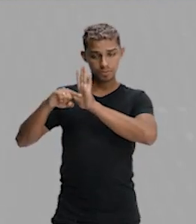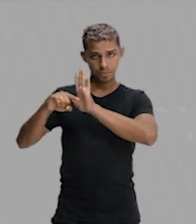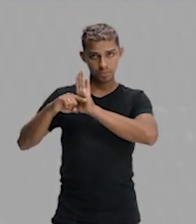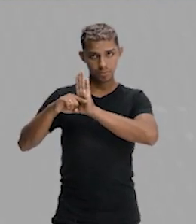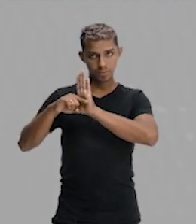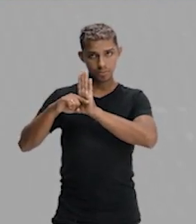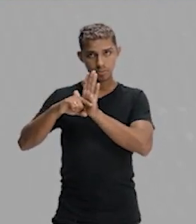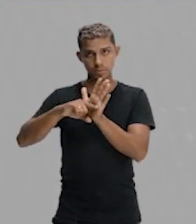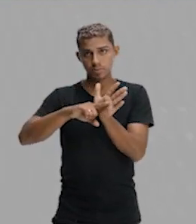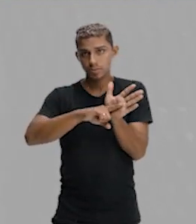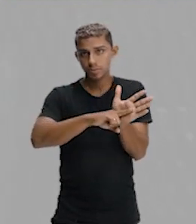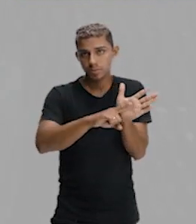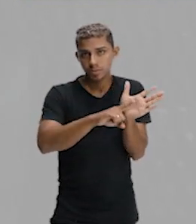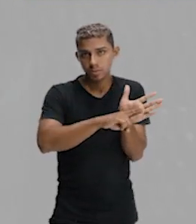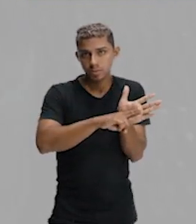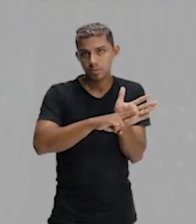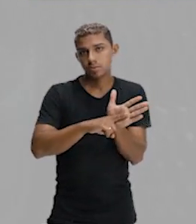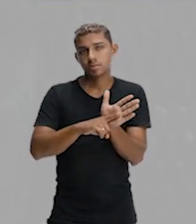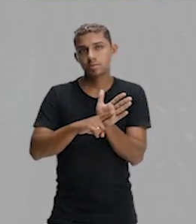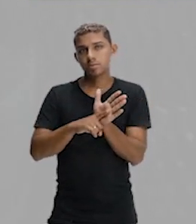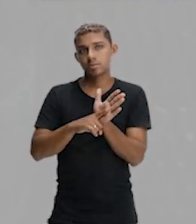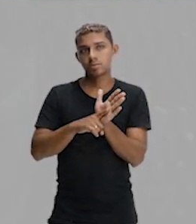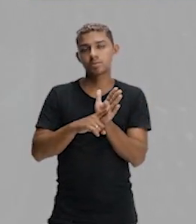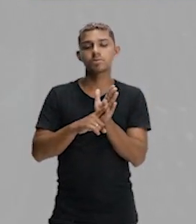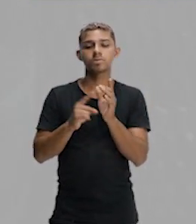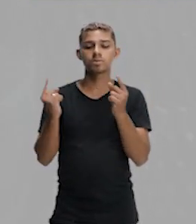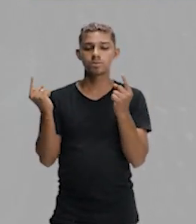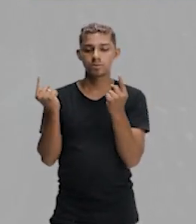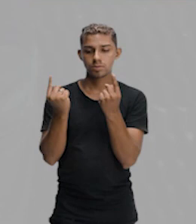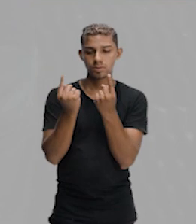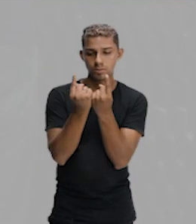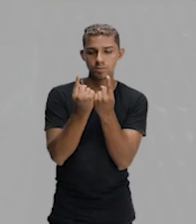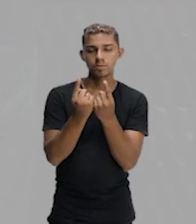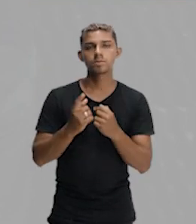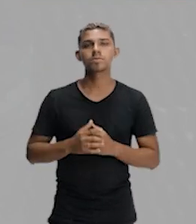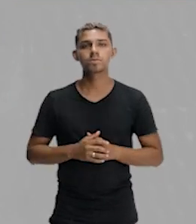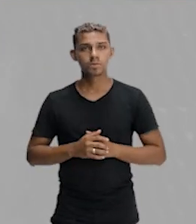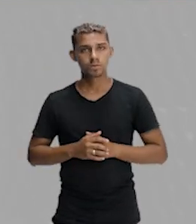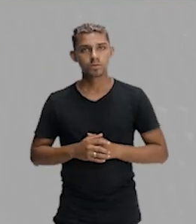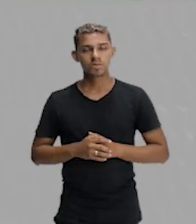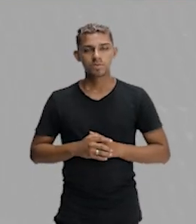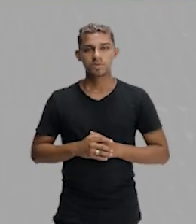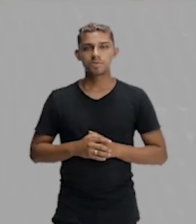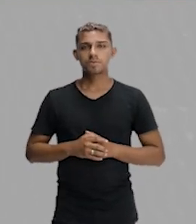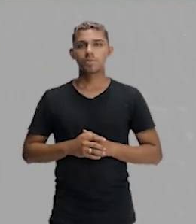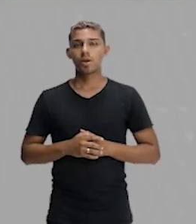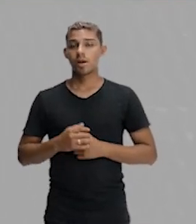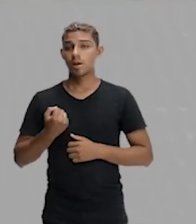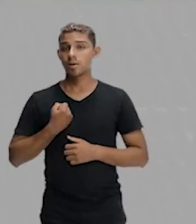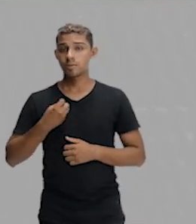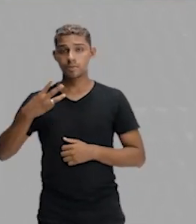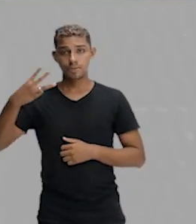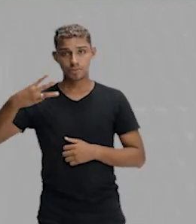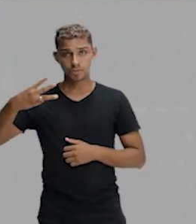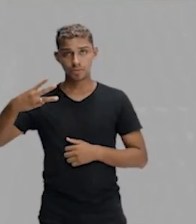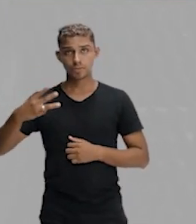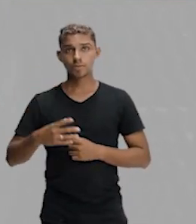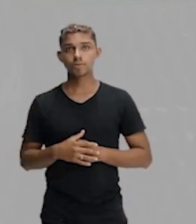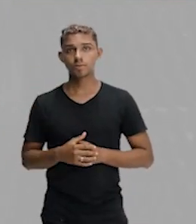ó. A positiva, ela afasta, lá na 3, e a negativa,